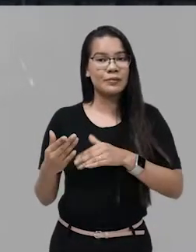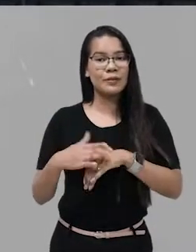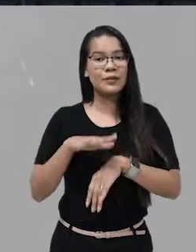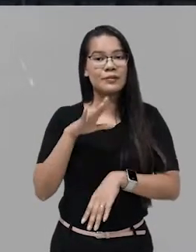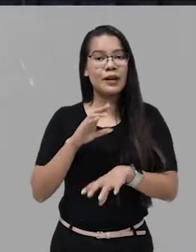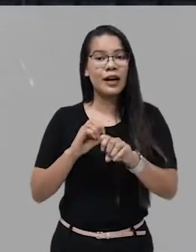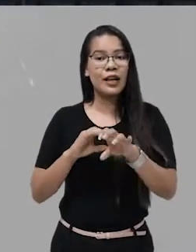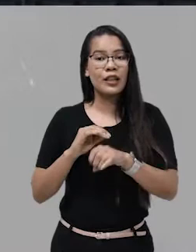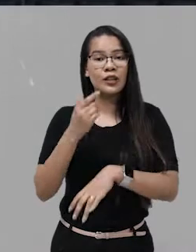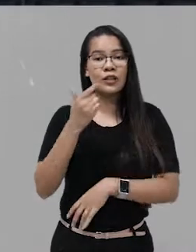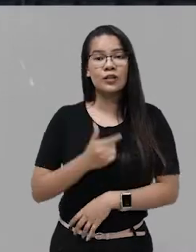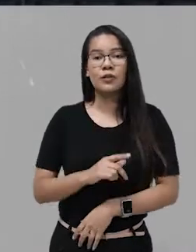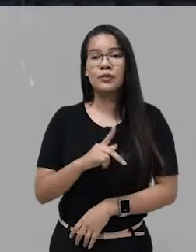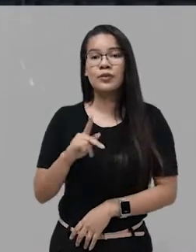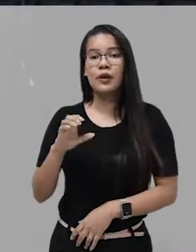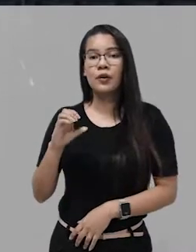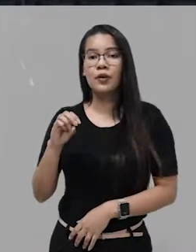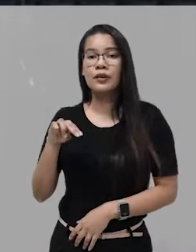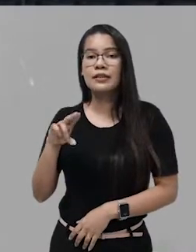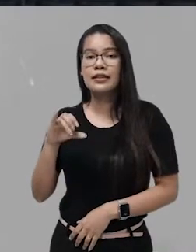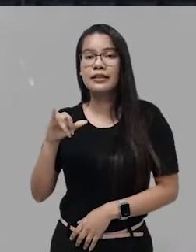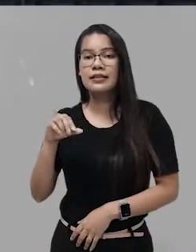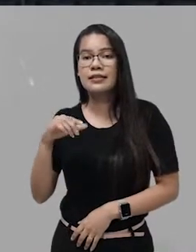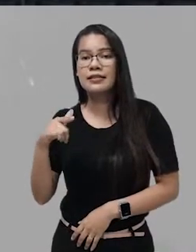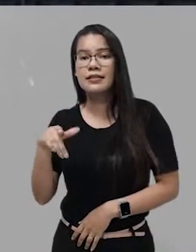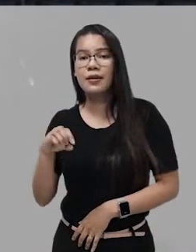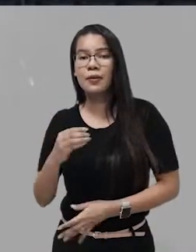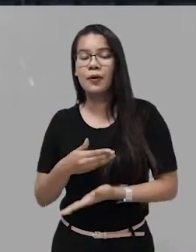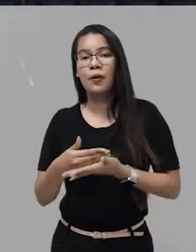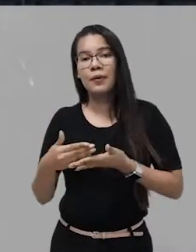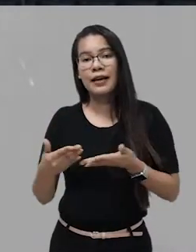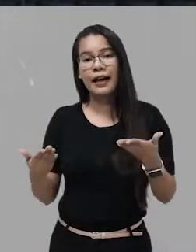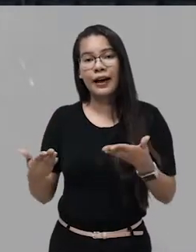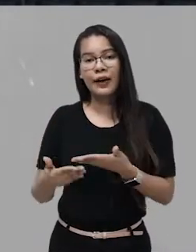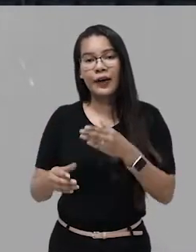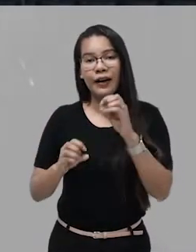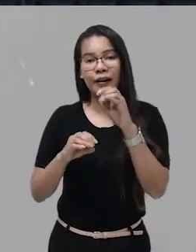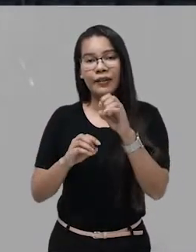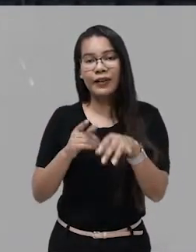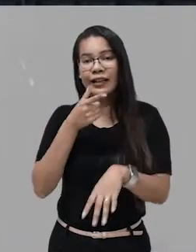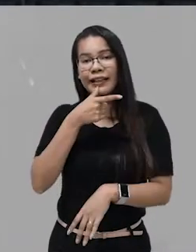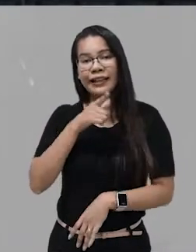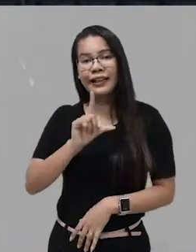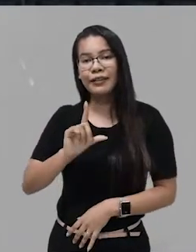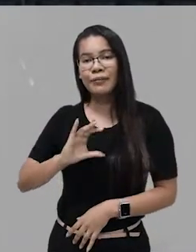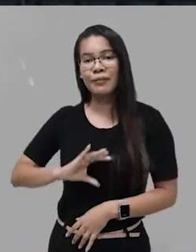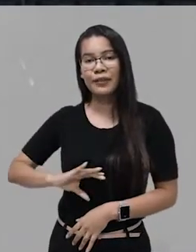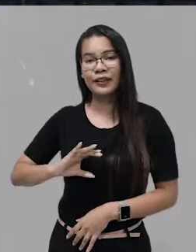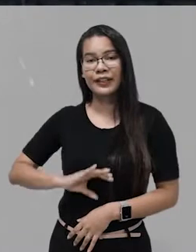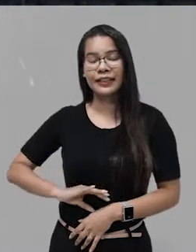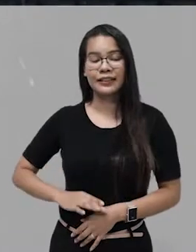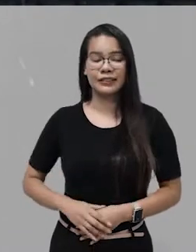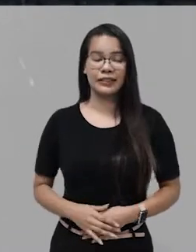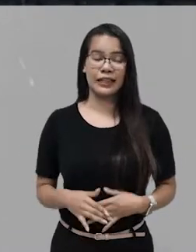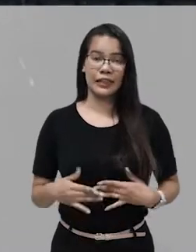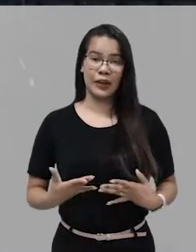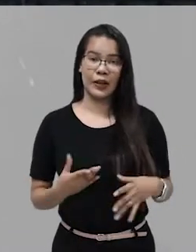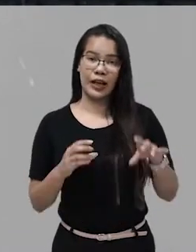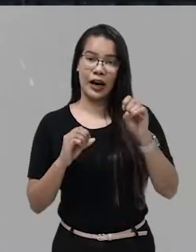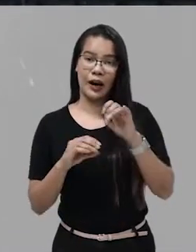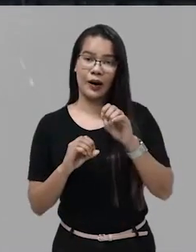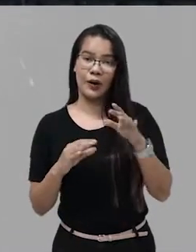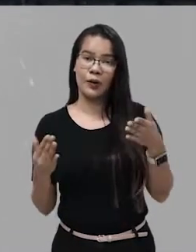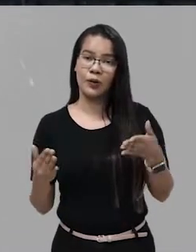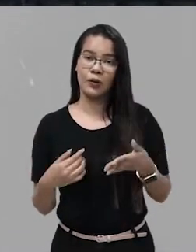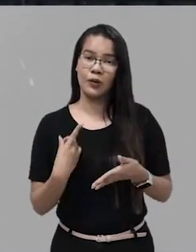Sou professora Conceição Alencar e começa agora sua aula de língua portuguesa. Na aula de hoje vamos dar